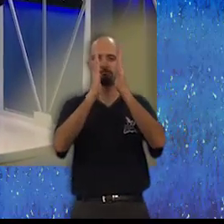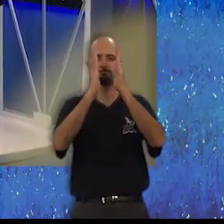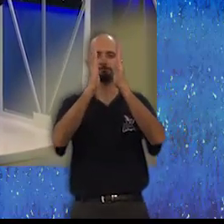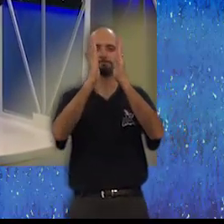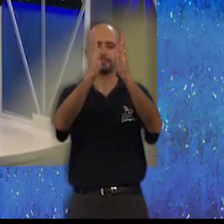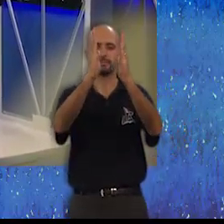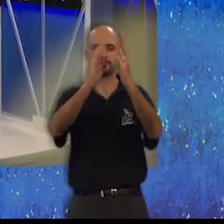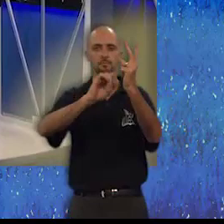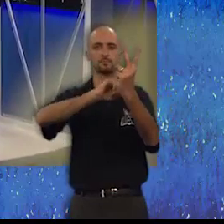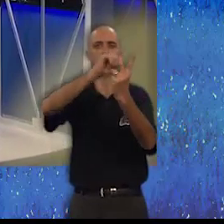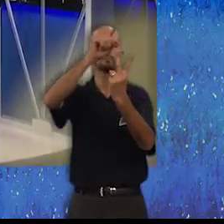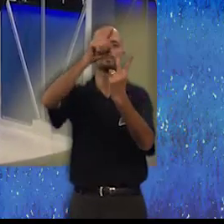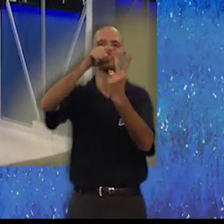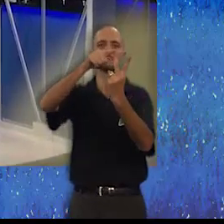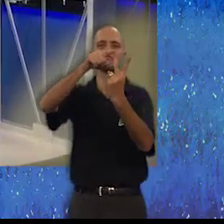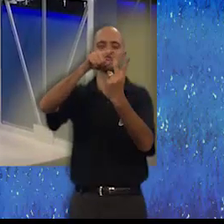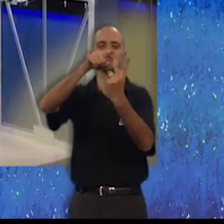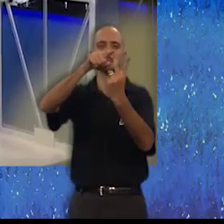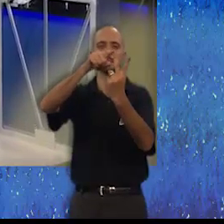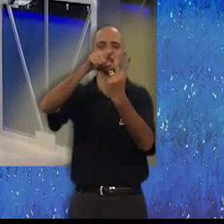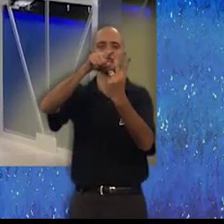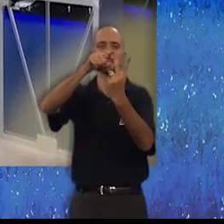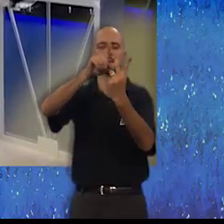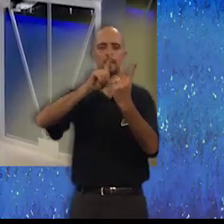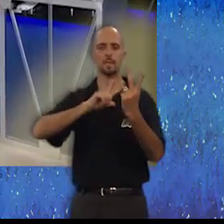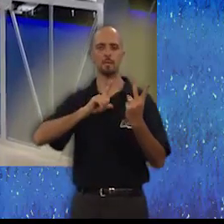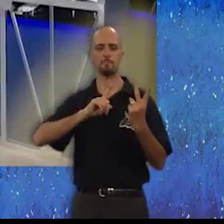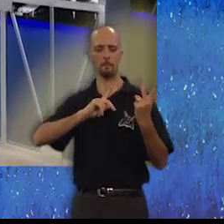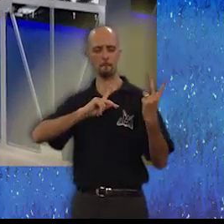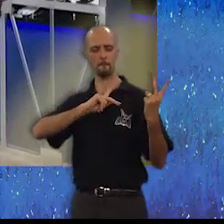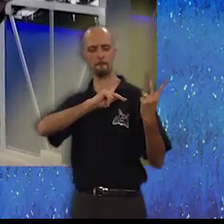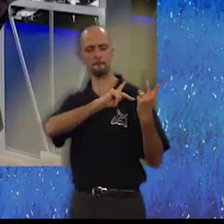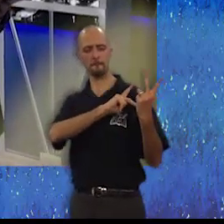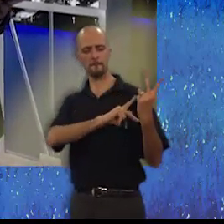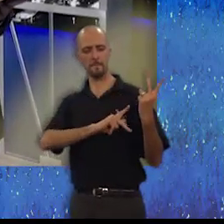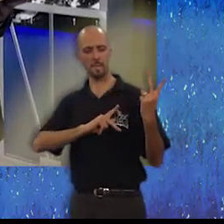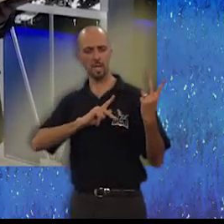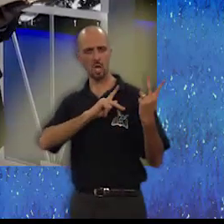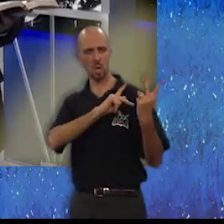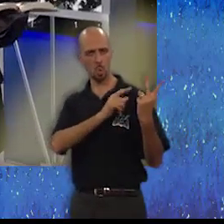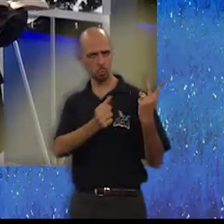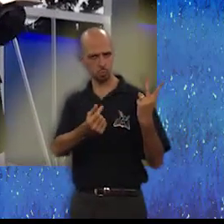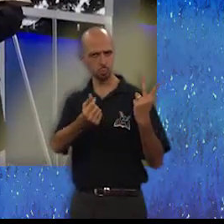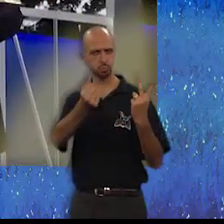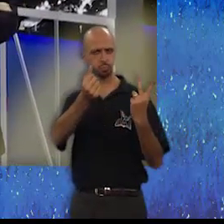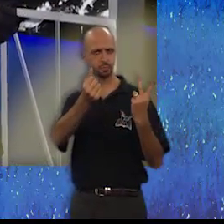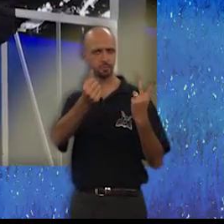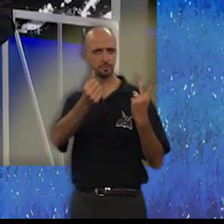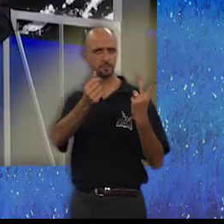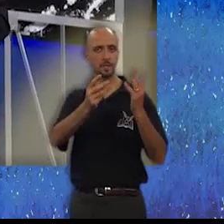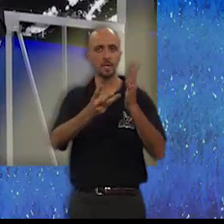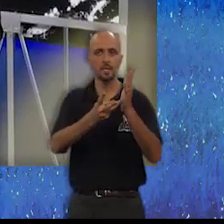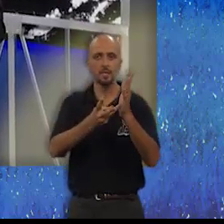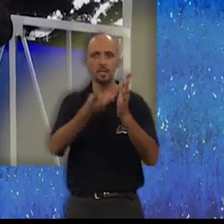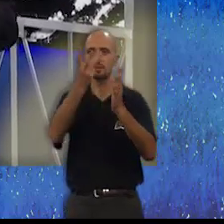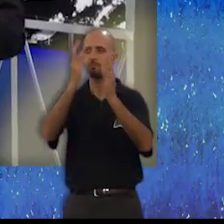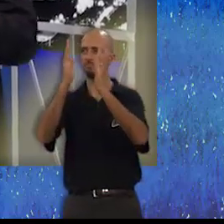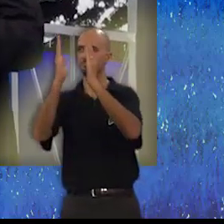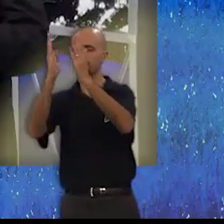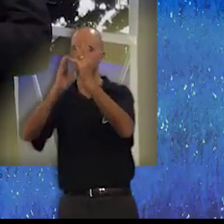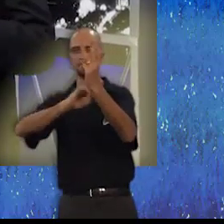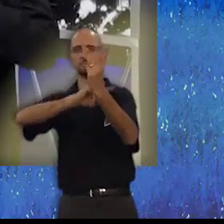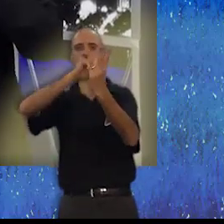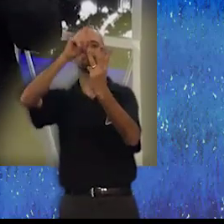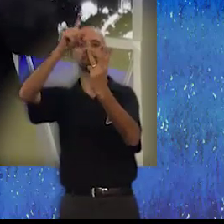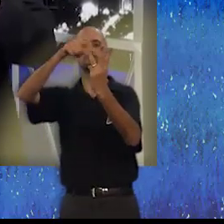personagem muito importante, que é Saulo de Tarso, que depois tornou-se Paulo. E no terceiro bloco, nós vamos tratar